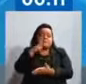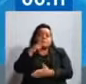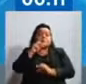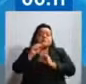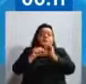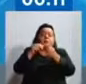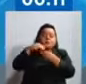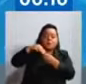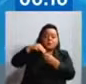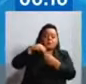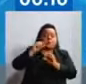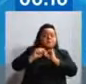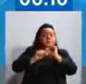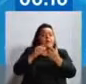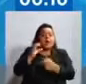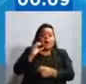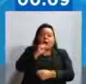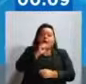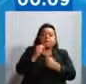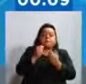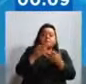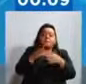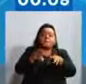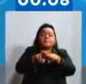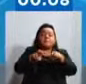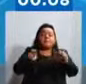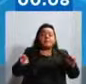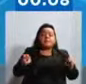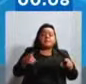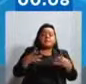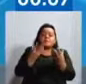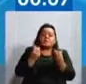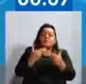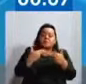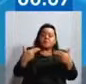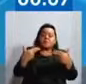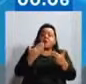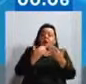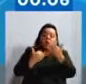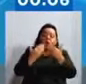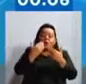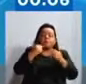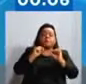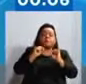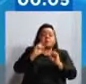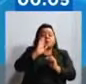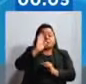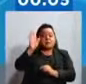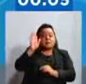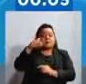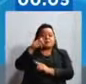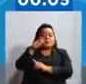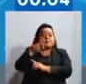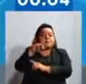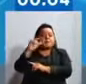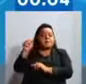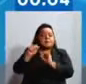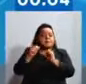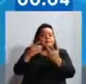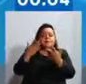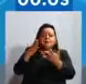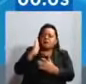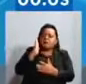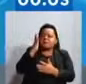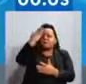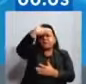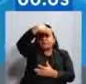auxílio emergencial municipal vai ser mesa farta. Por que mesa farta? Porque eu fui na casa da dona Maria José da Silva e ela pediu para doutor Breno, eu preciso ter uma